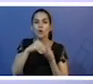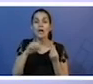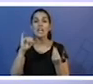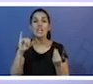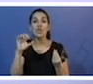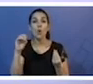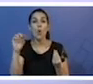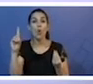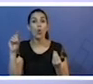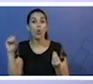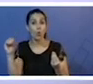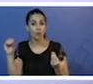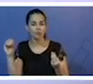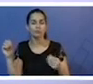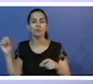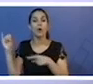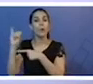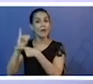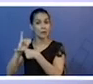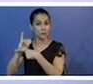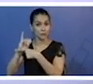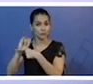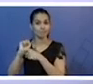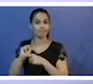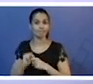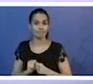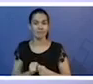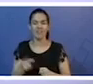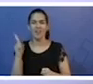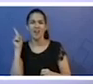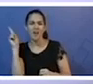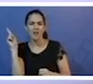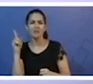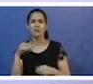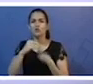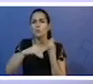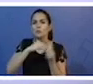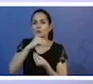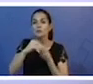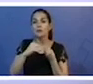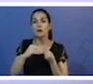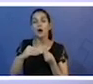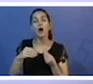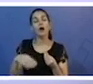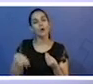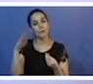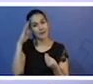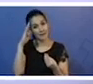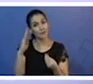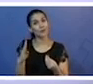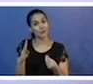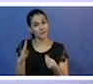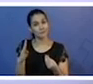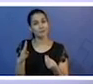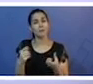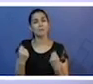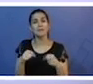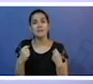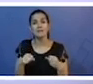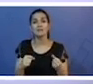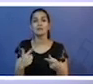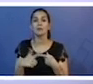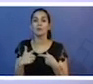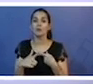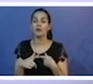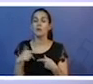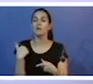iodo. Essa substância chamada iodo, então, ela é obrigatória, né? É adicionado esse iodo no sal para